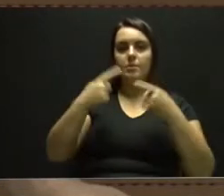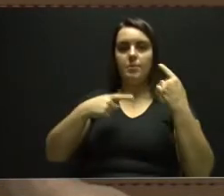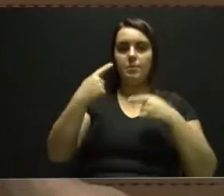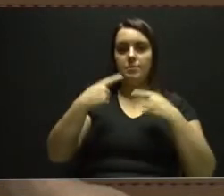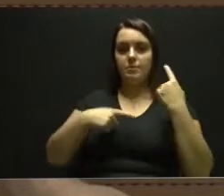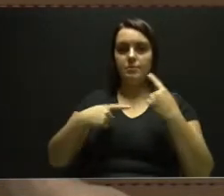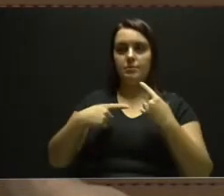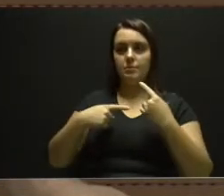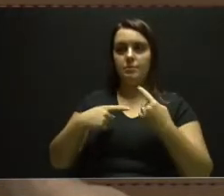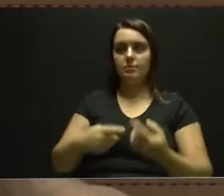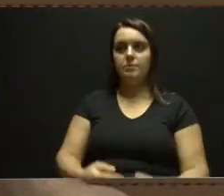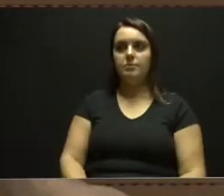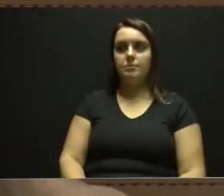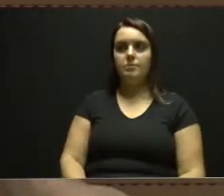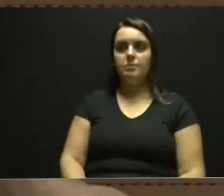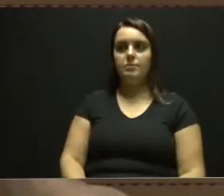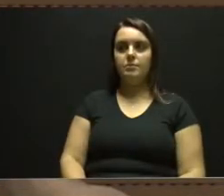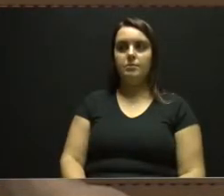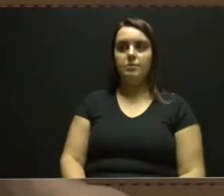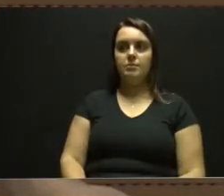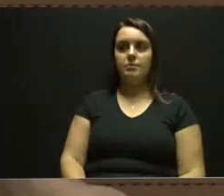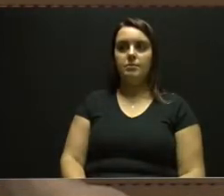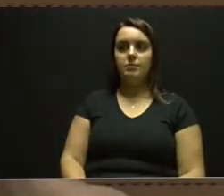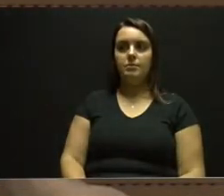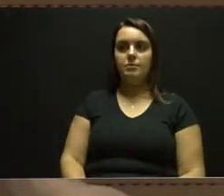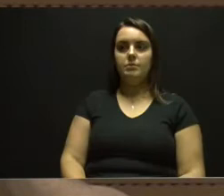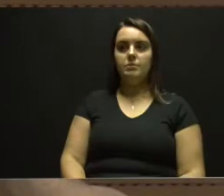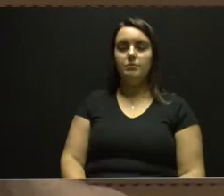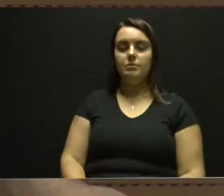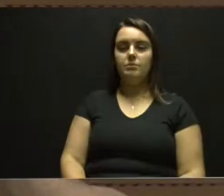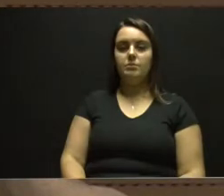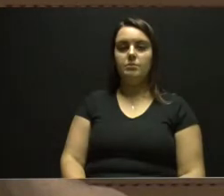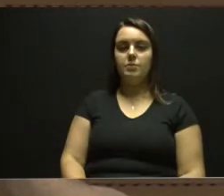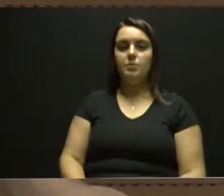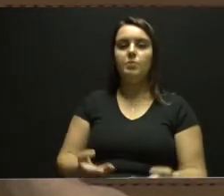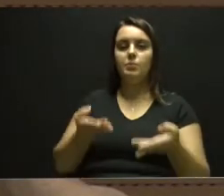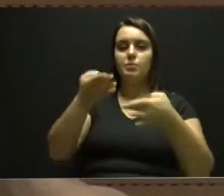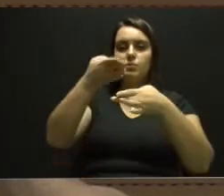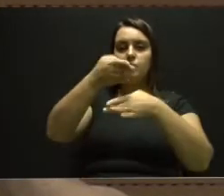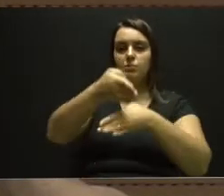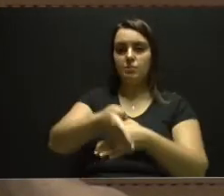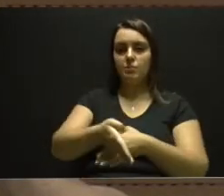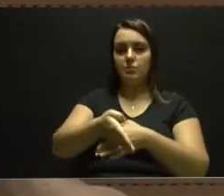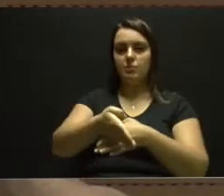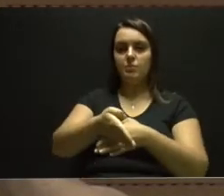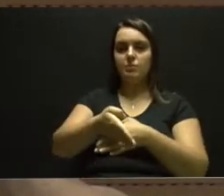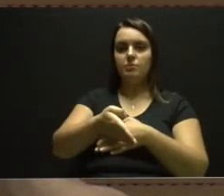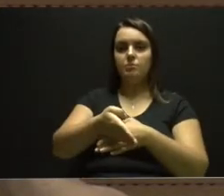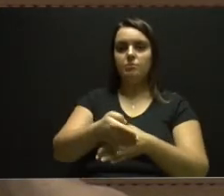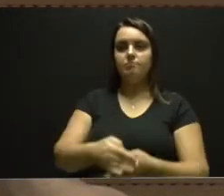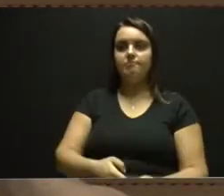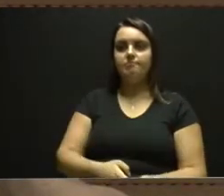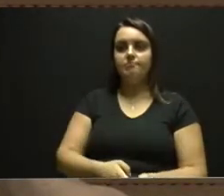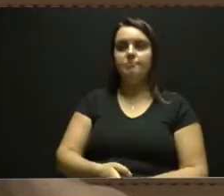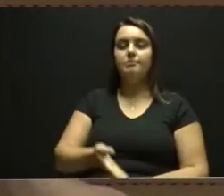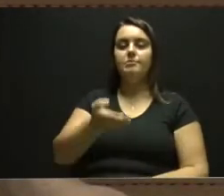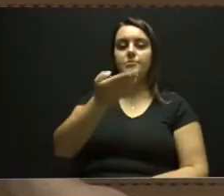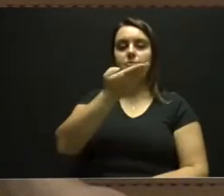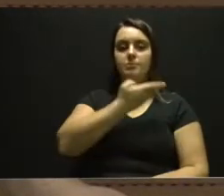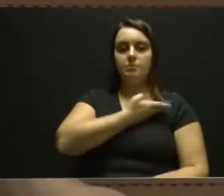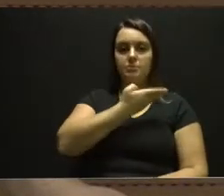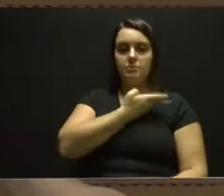e à porta de entrada eu confesso que foi a amizade